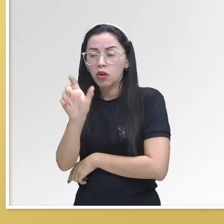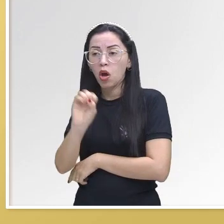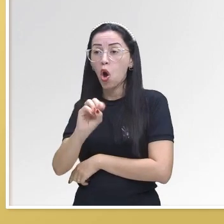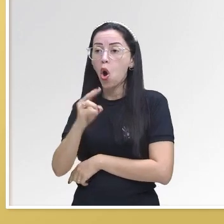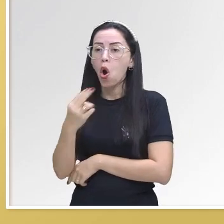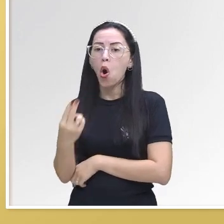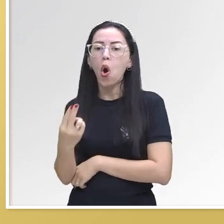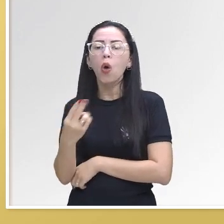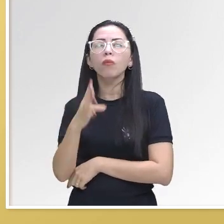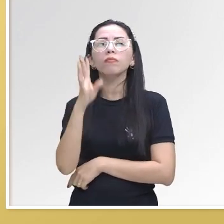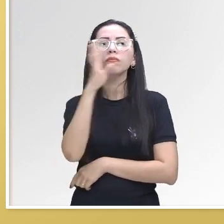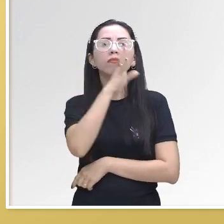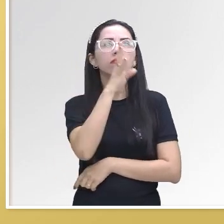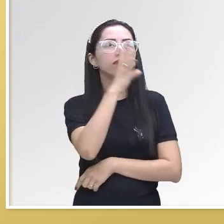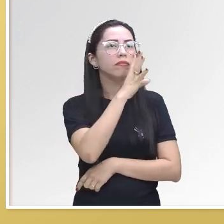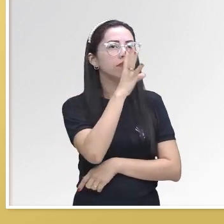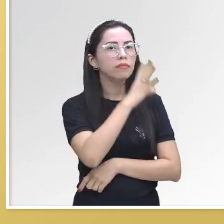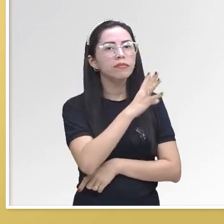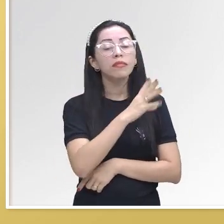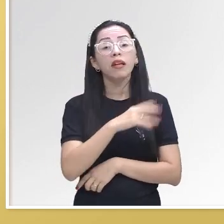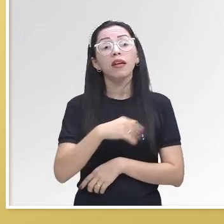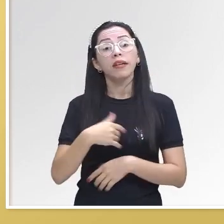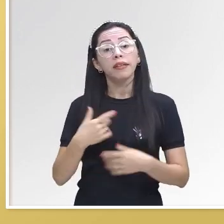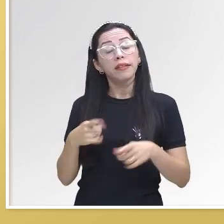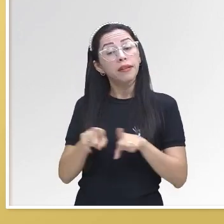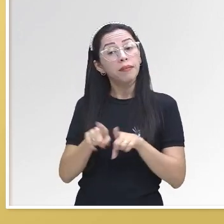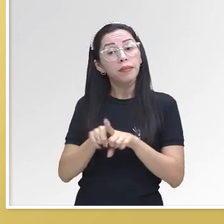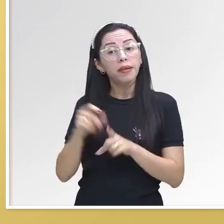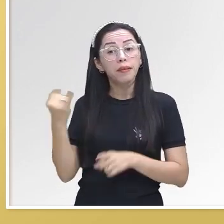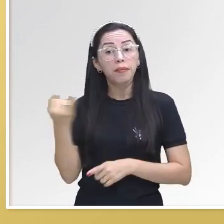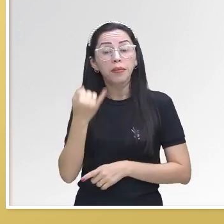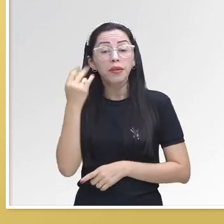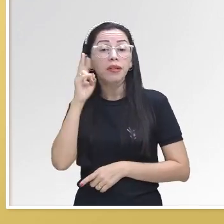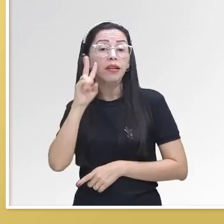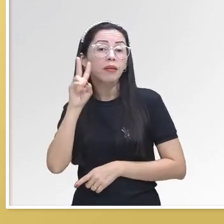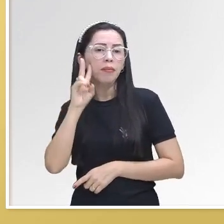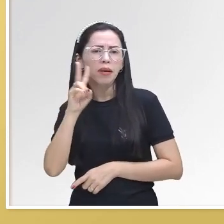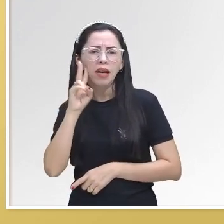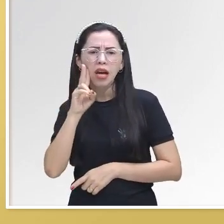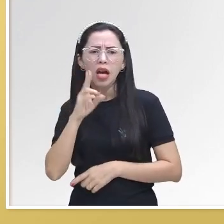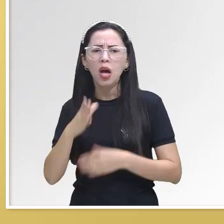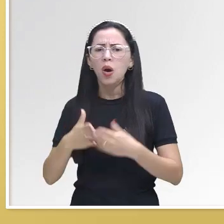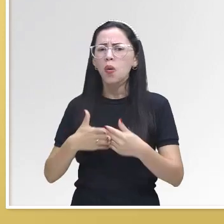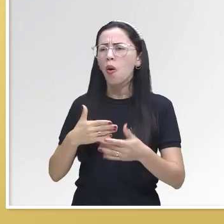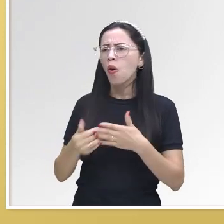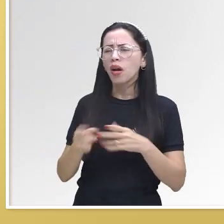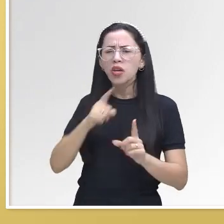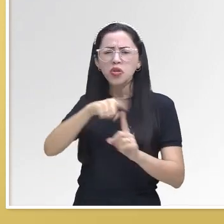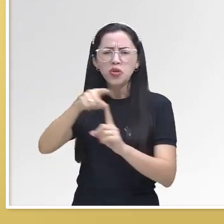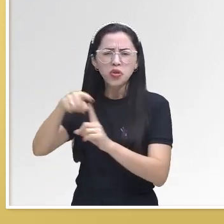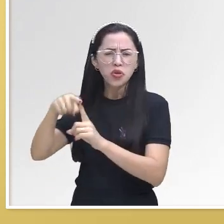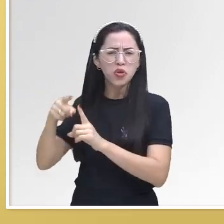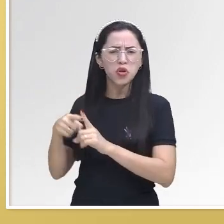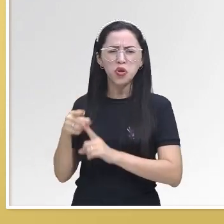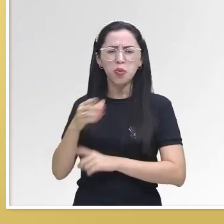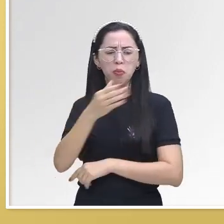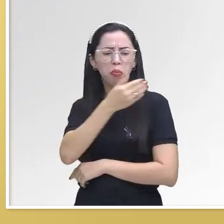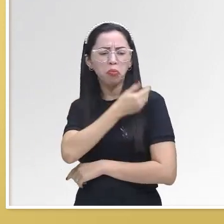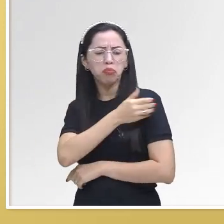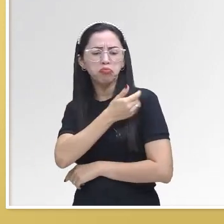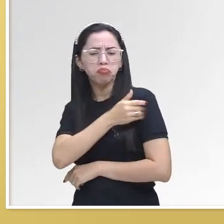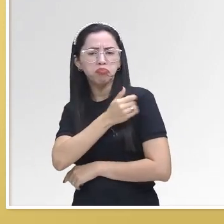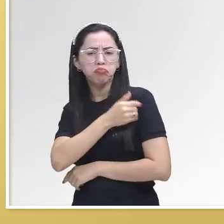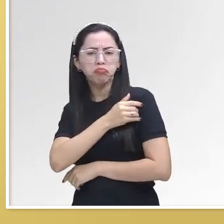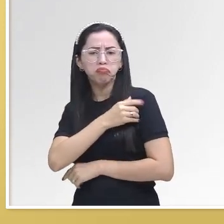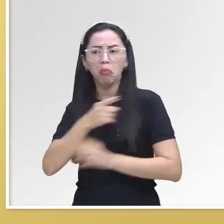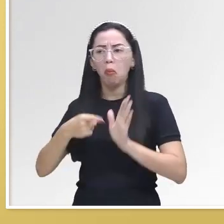discriminação discreta. É válido lembrar que todas as formas de desrespeito e abuso, sejam elas sutis ou